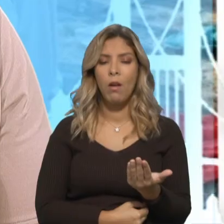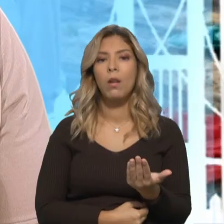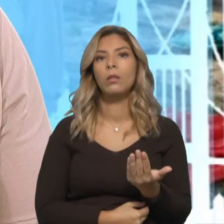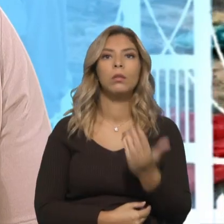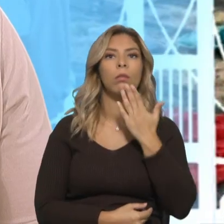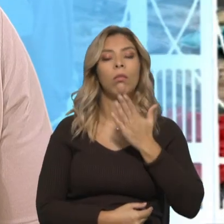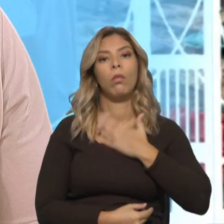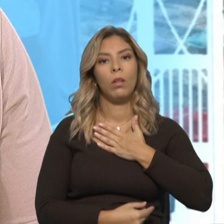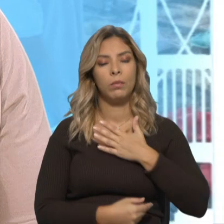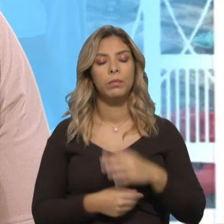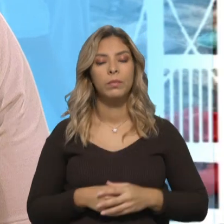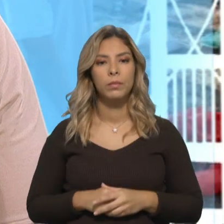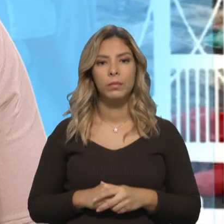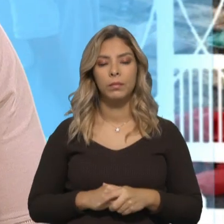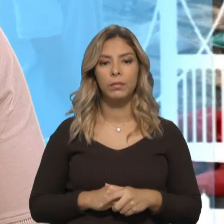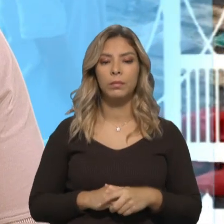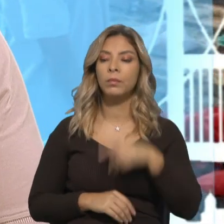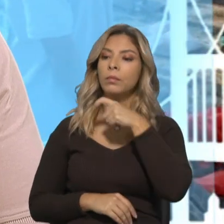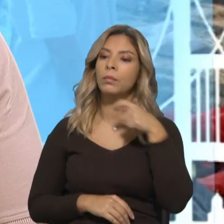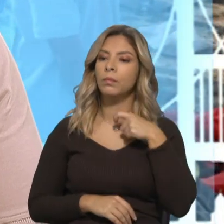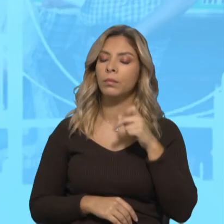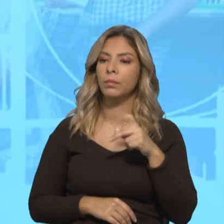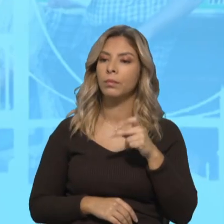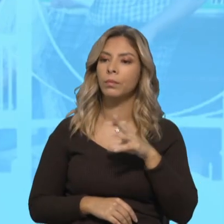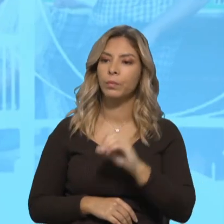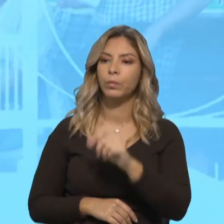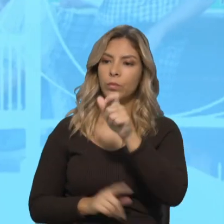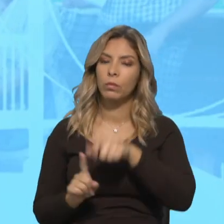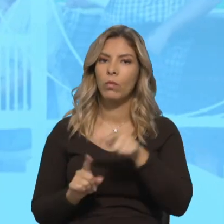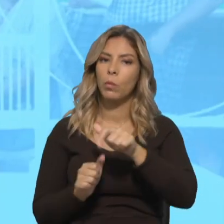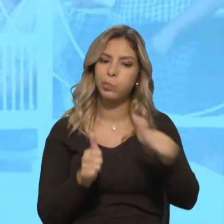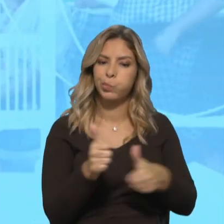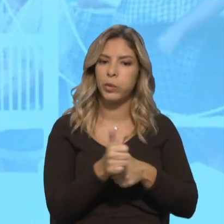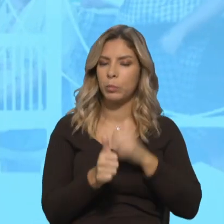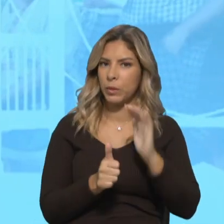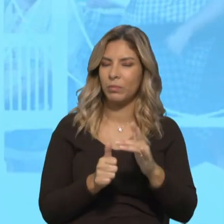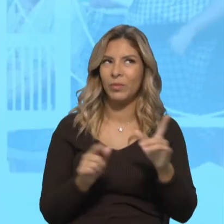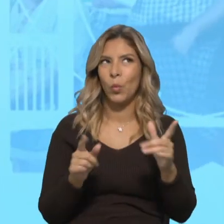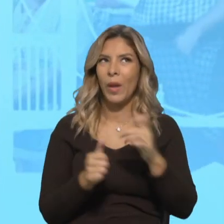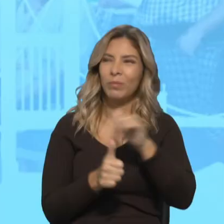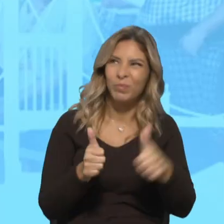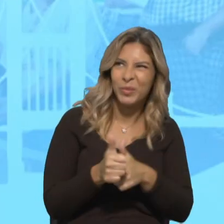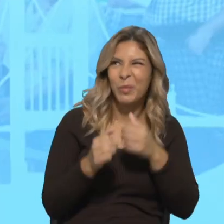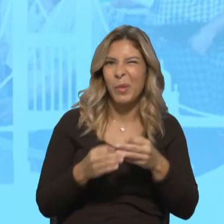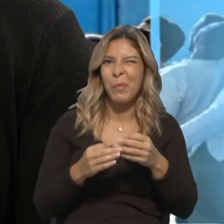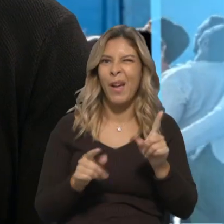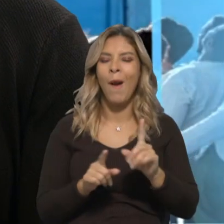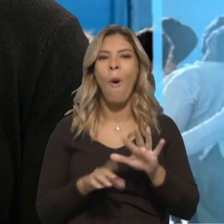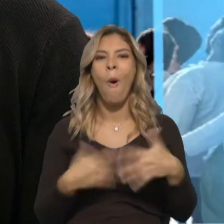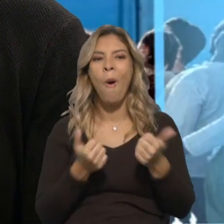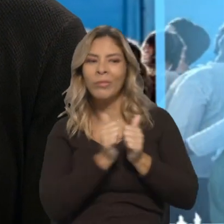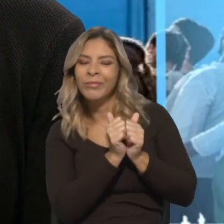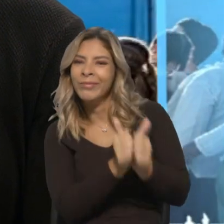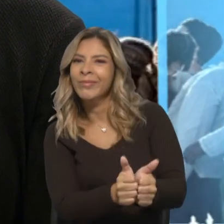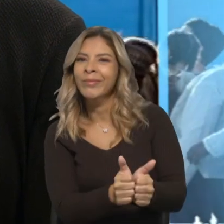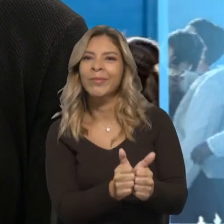nós. Padre Álvaro Pacheco, é importante ter esta retaguarda também? Não sei se a retaguarda se é um caminhar ao lado, um caminhar com,